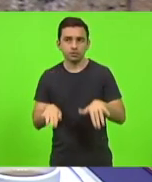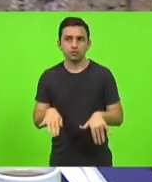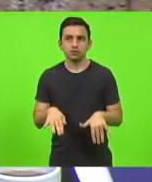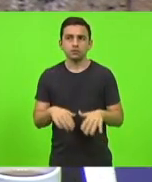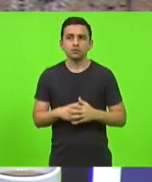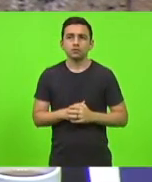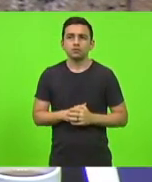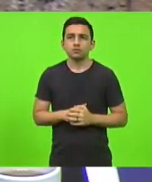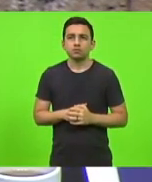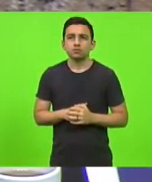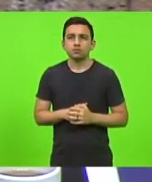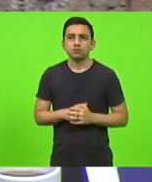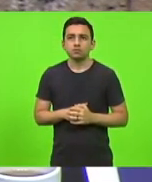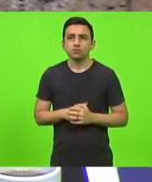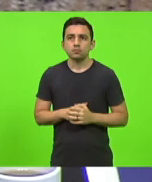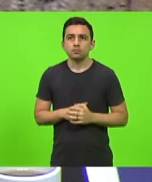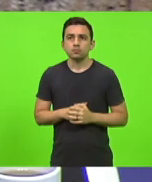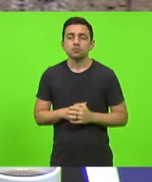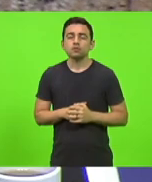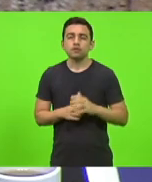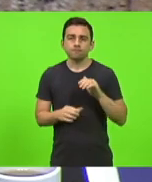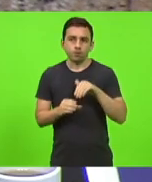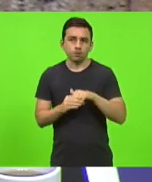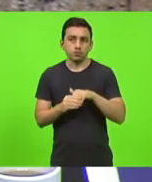aos senhores deputados e senhores deputados votar 1.